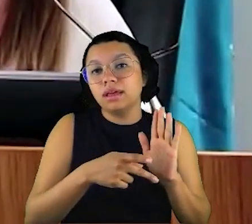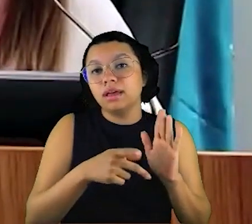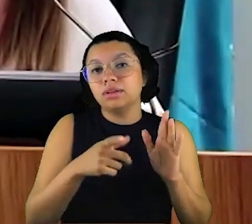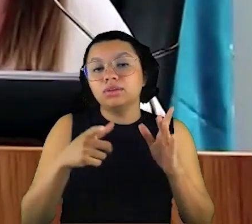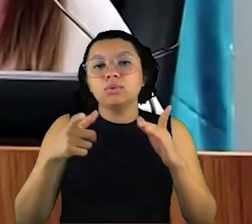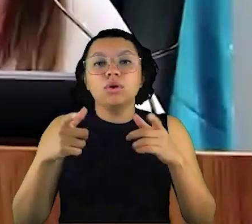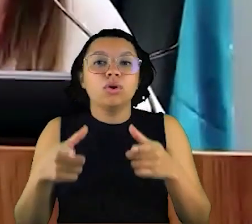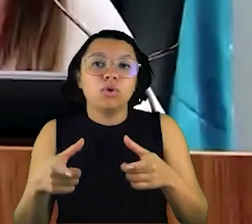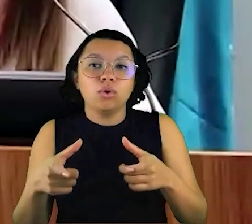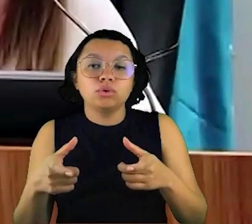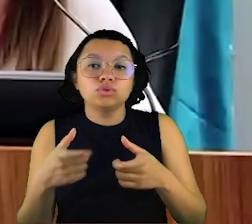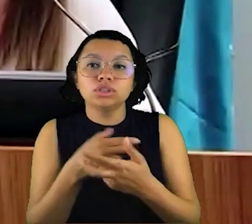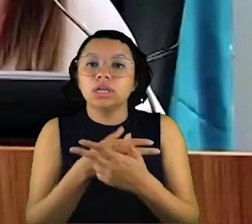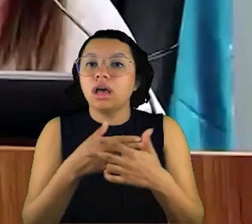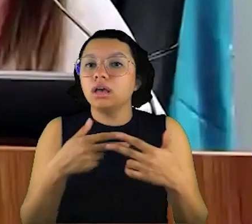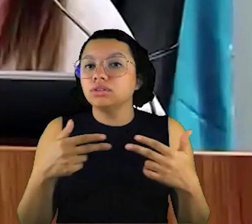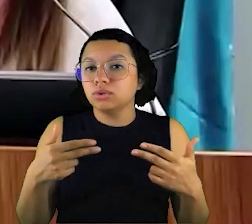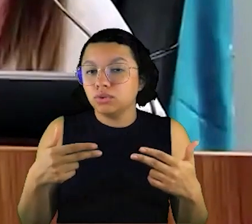que